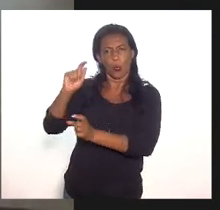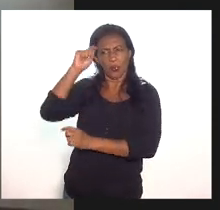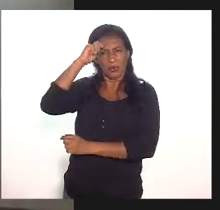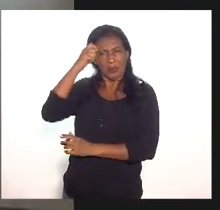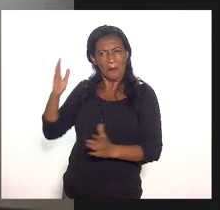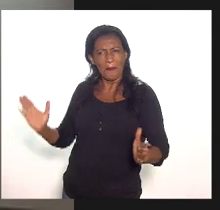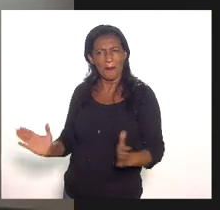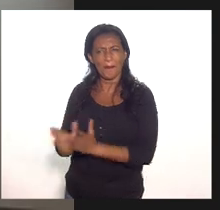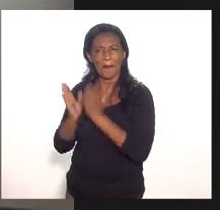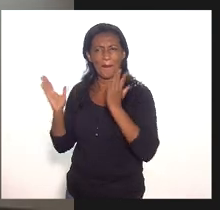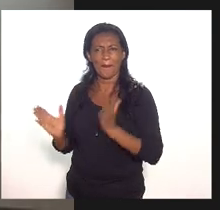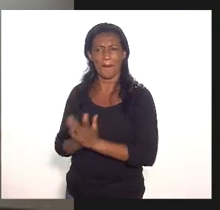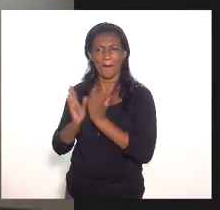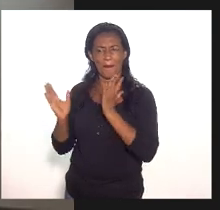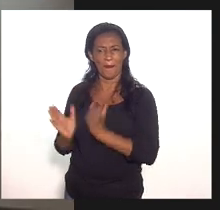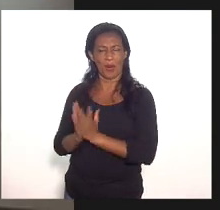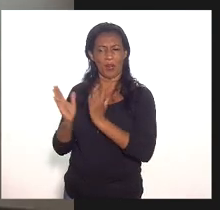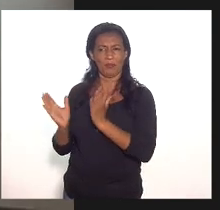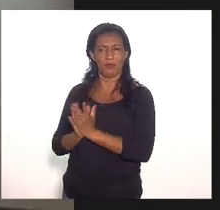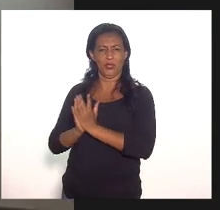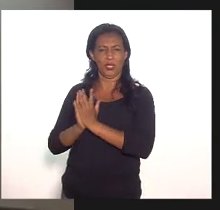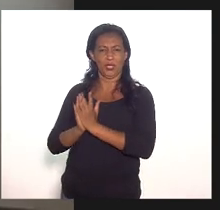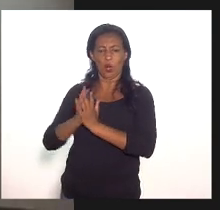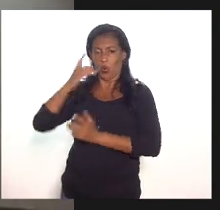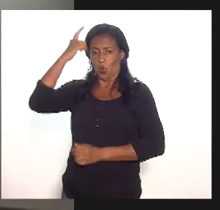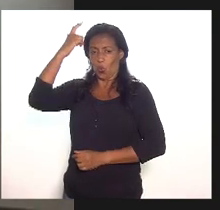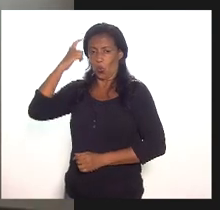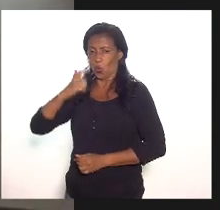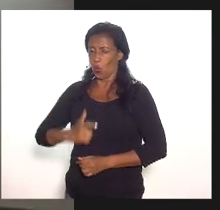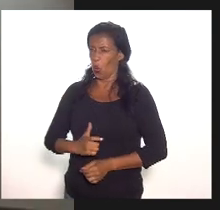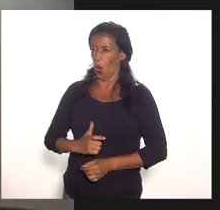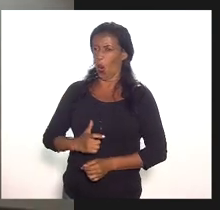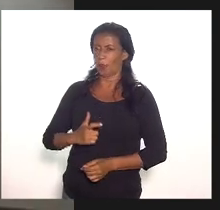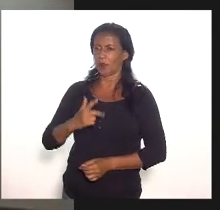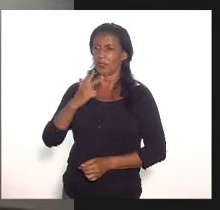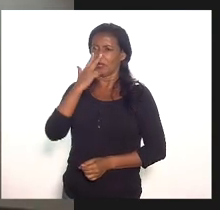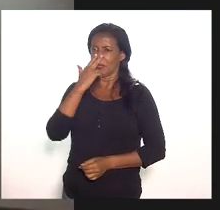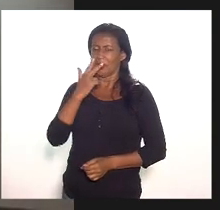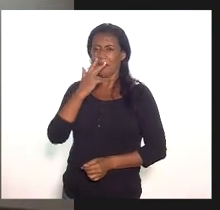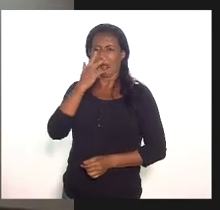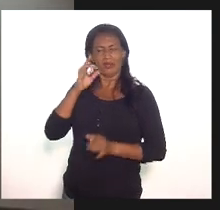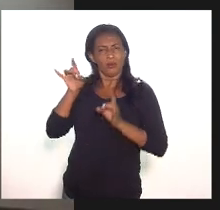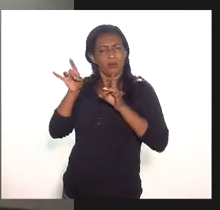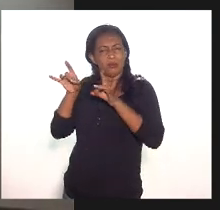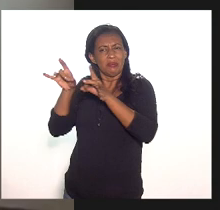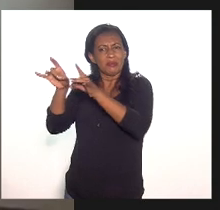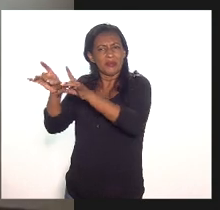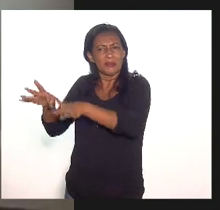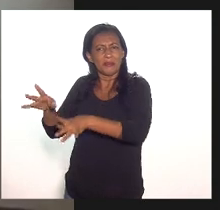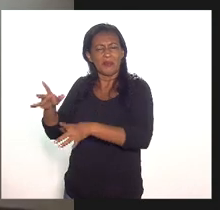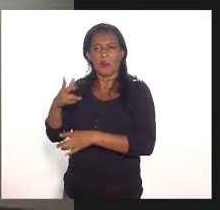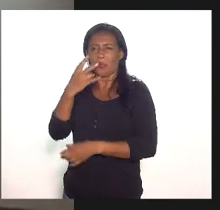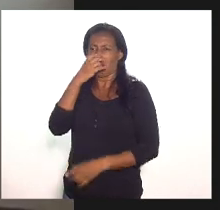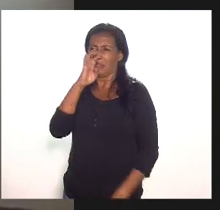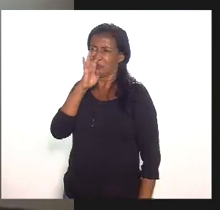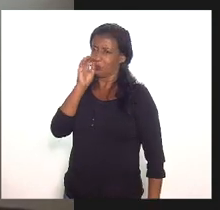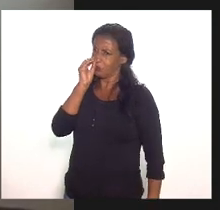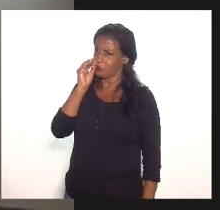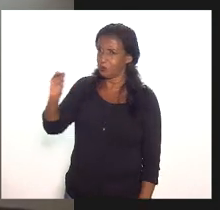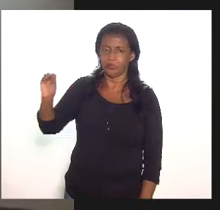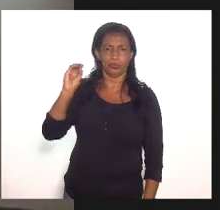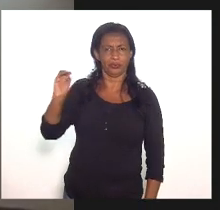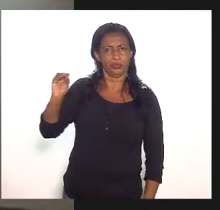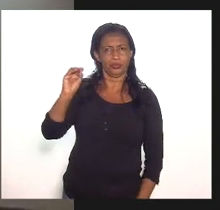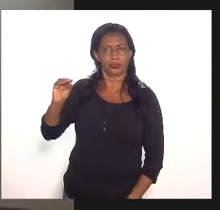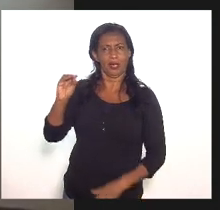pobres, LGBTQI+, corpos que são descartáveis, muitas vezes, porque se ignora não só